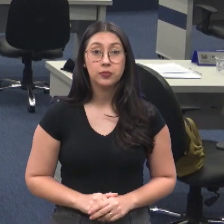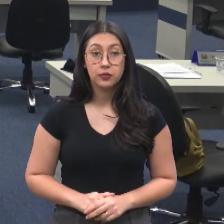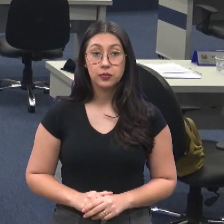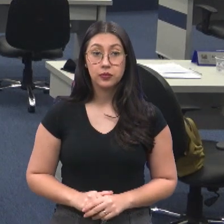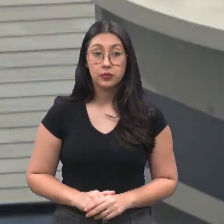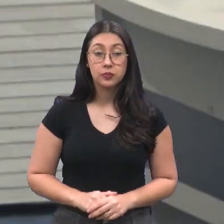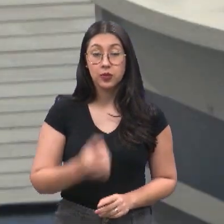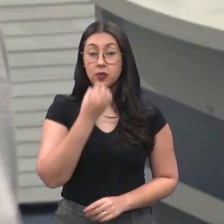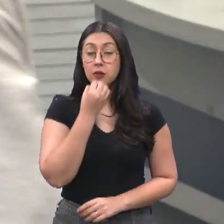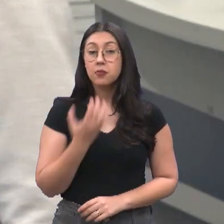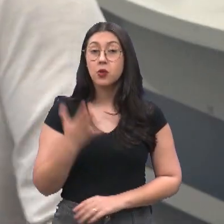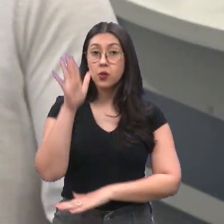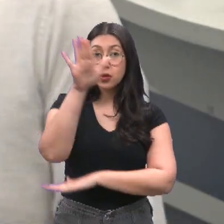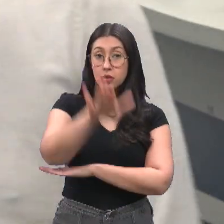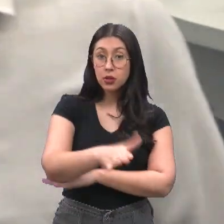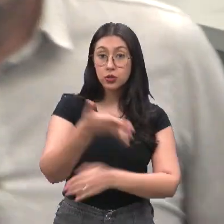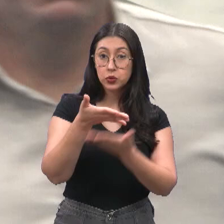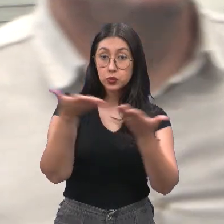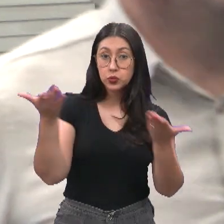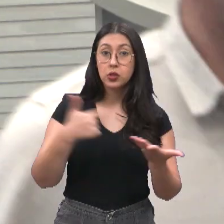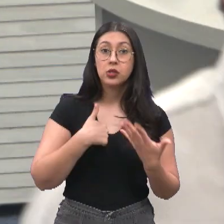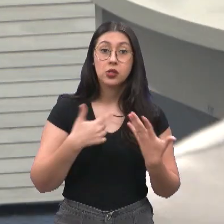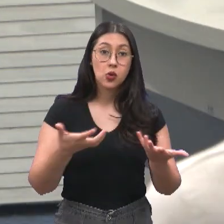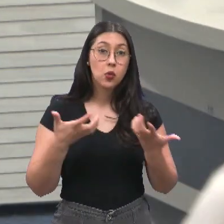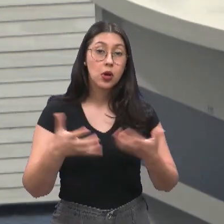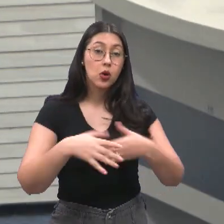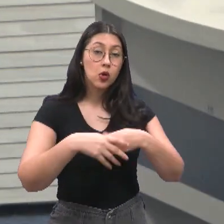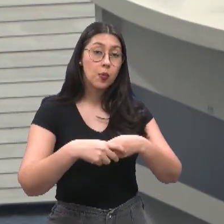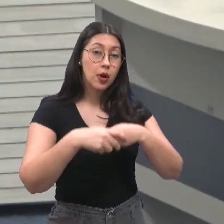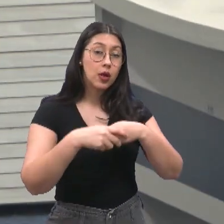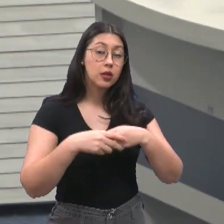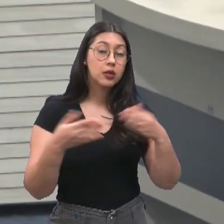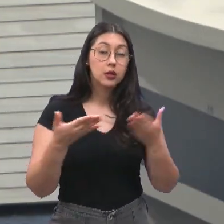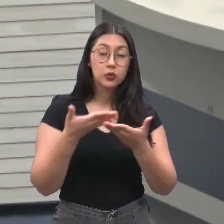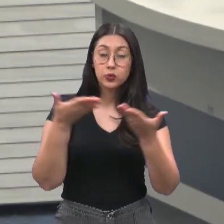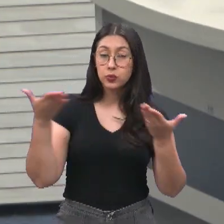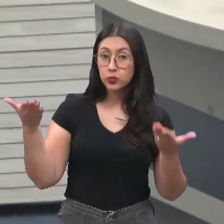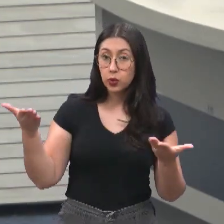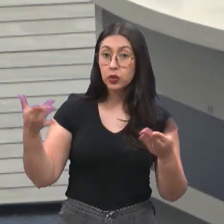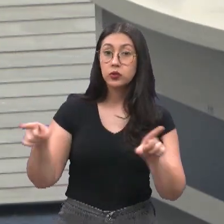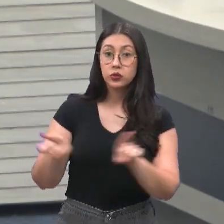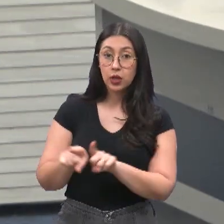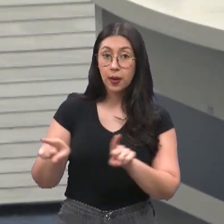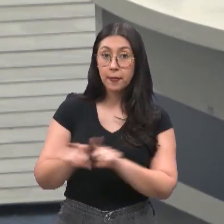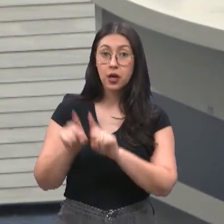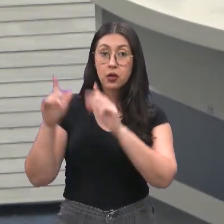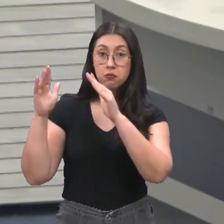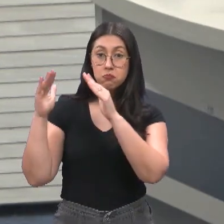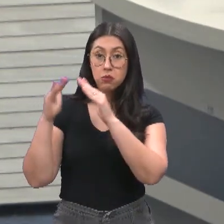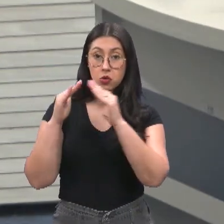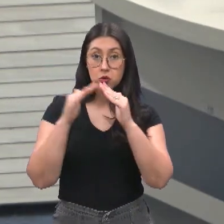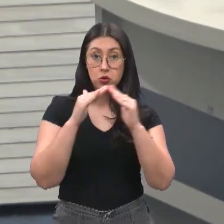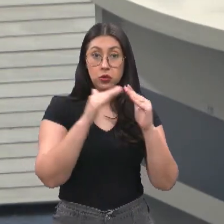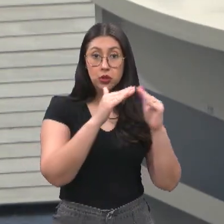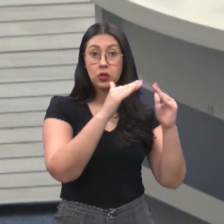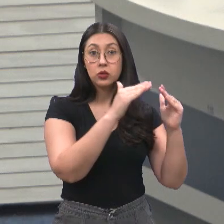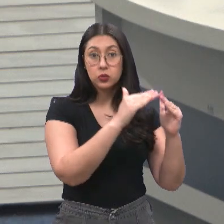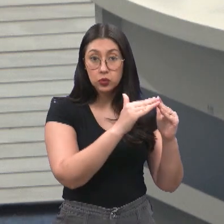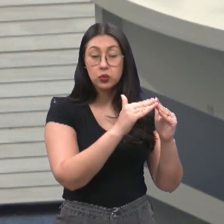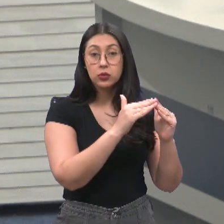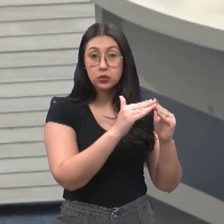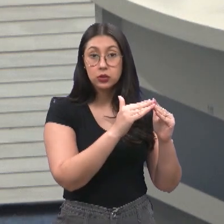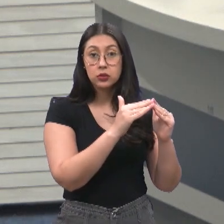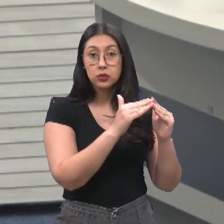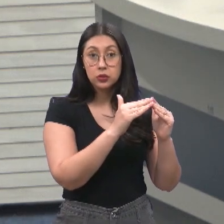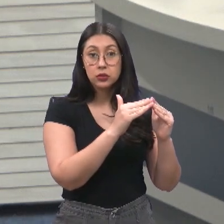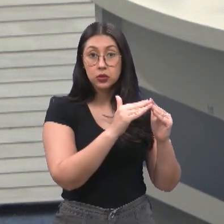Boa tarde a todos, quero cumprimentar todos que vieram aqui, também aos moradores lá